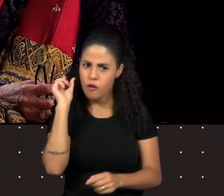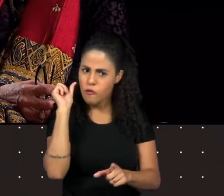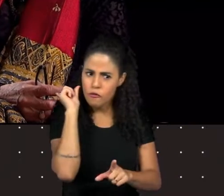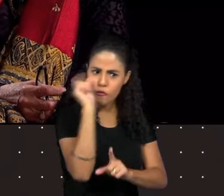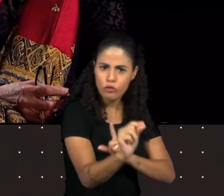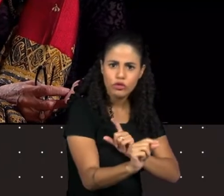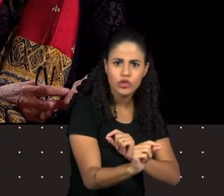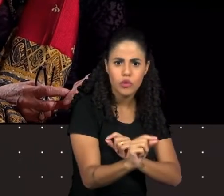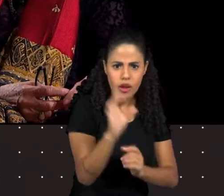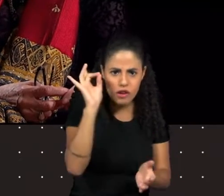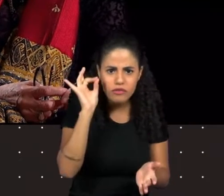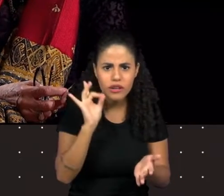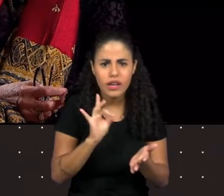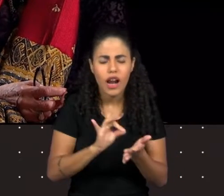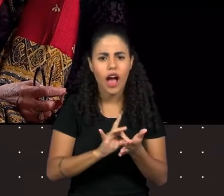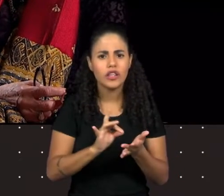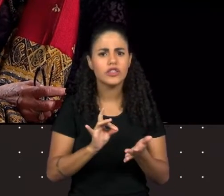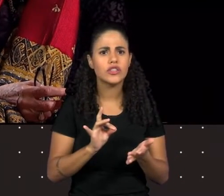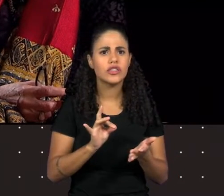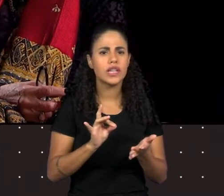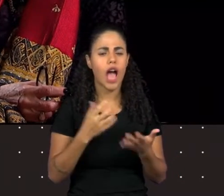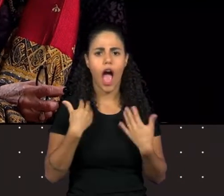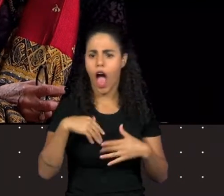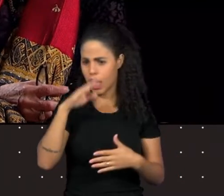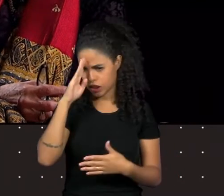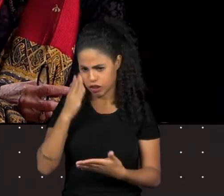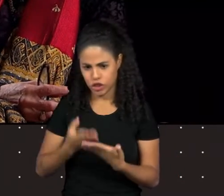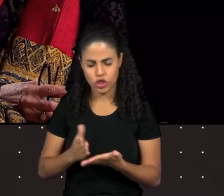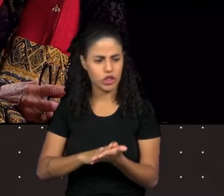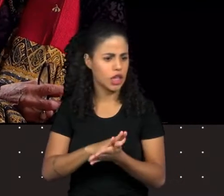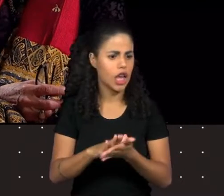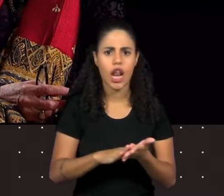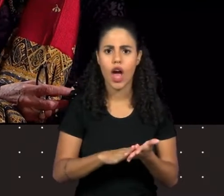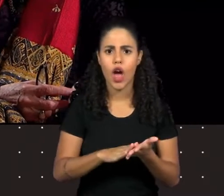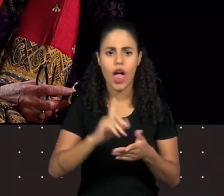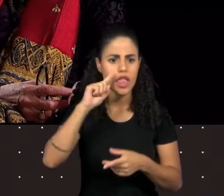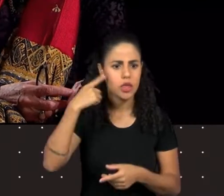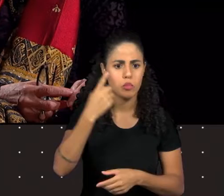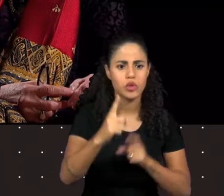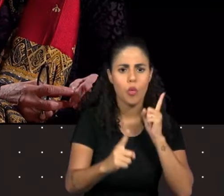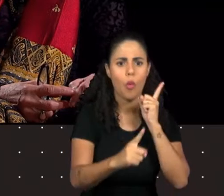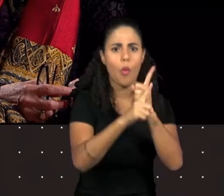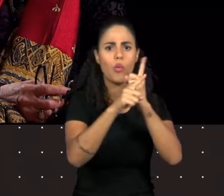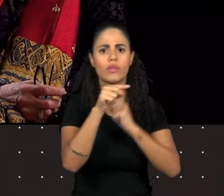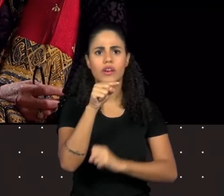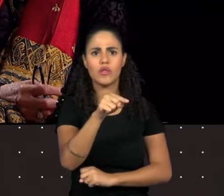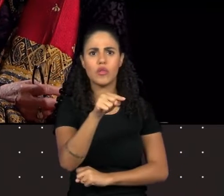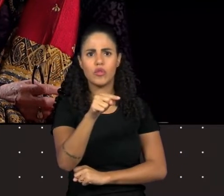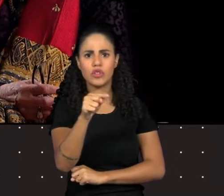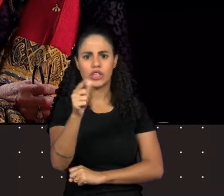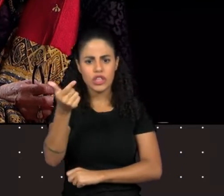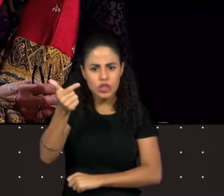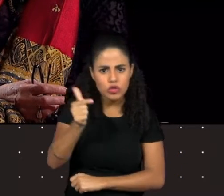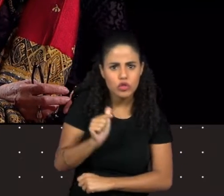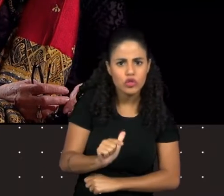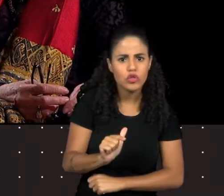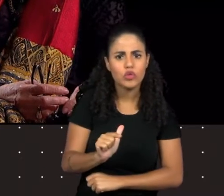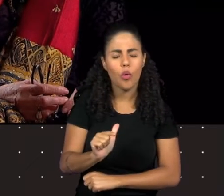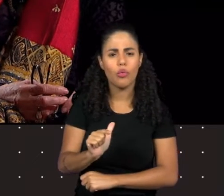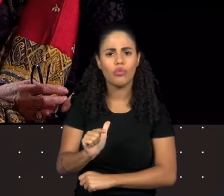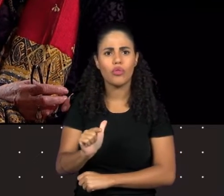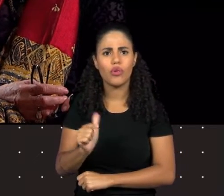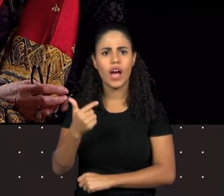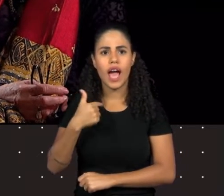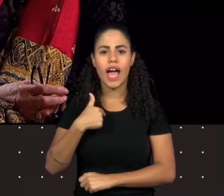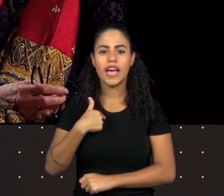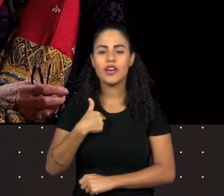verdade? Não acreditei não, porque depois eu te encontrei no Irmão das Almas, te encontrei de caolha fazendo bruxa. Eu tô